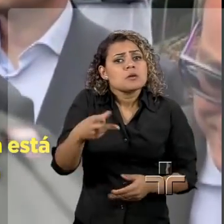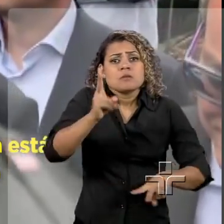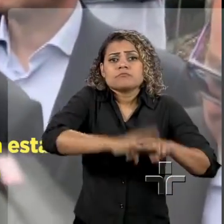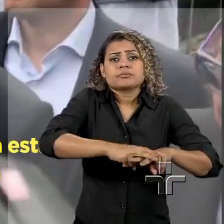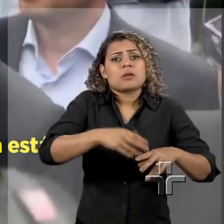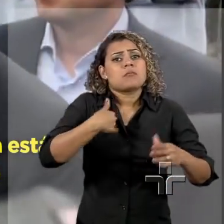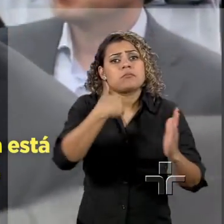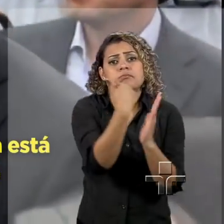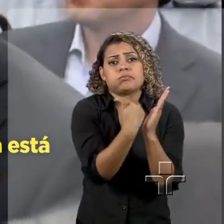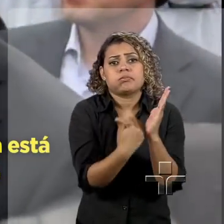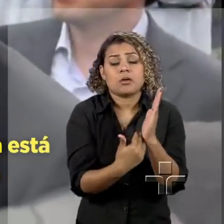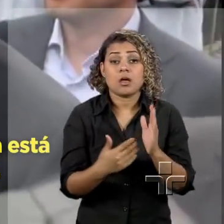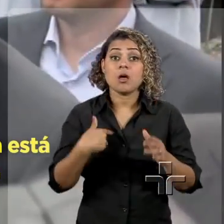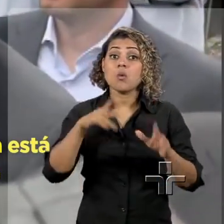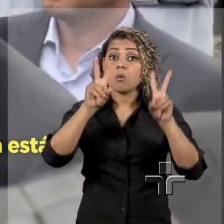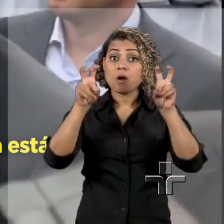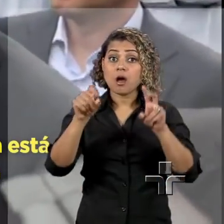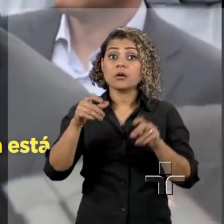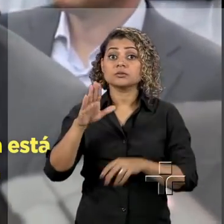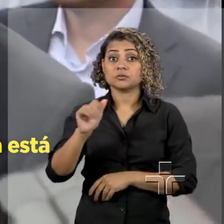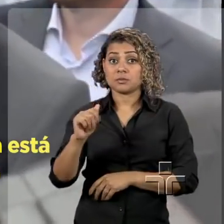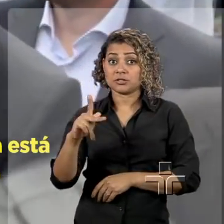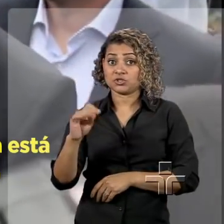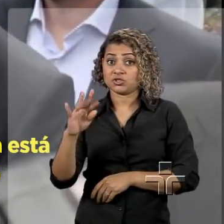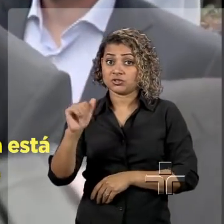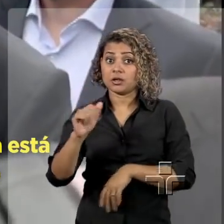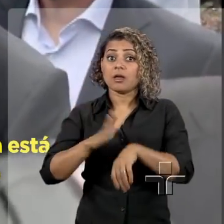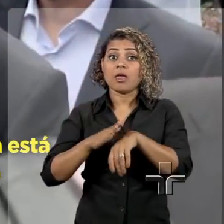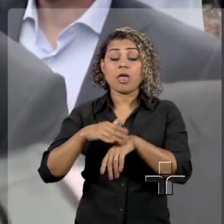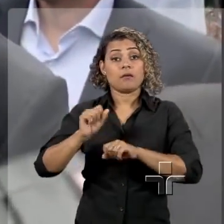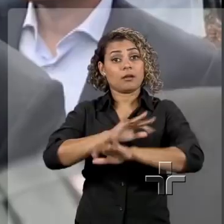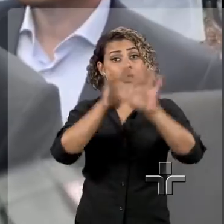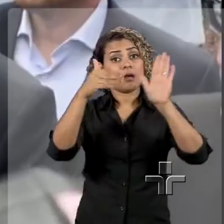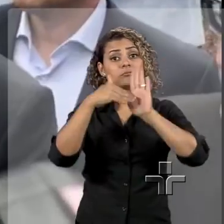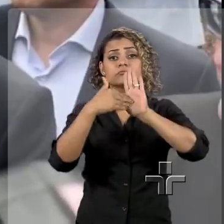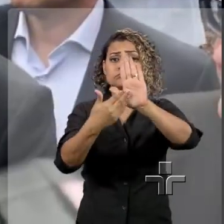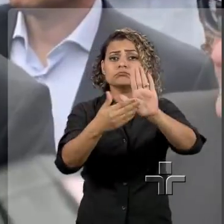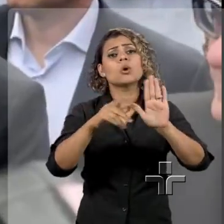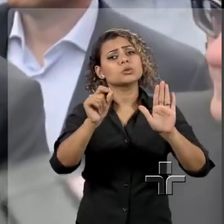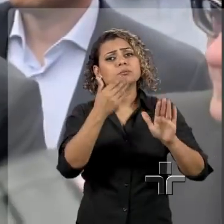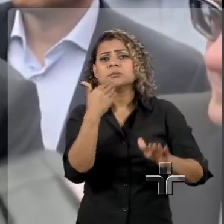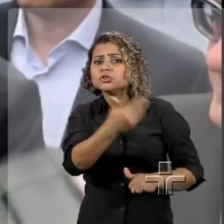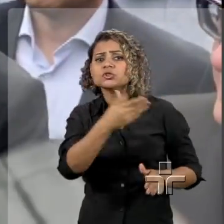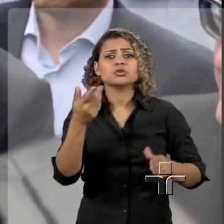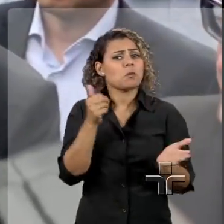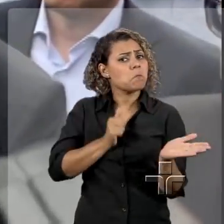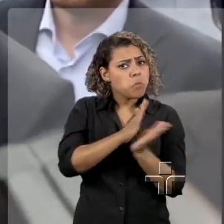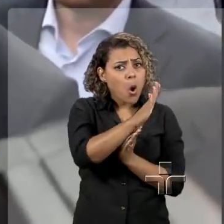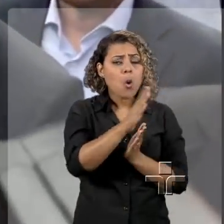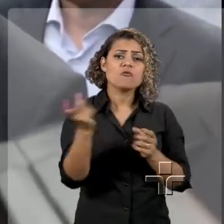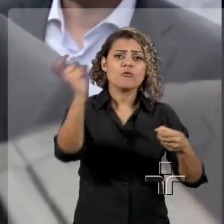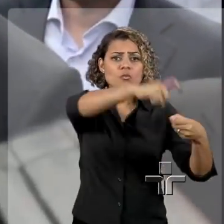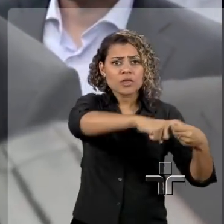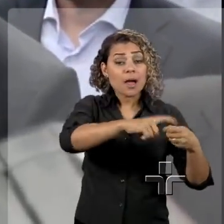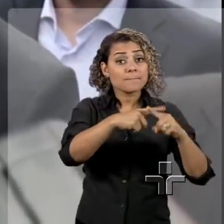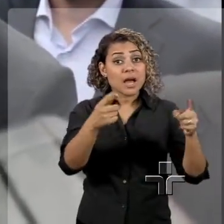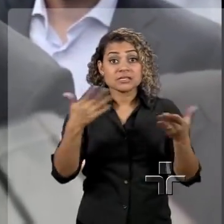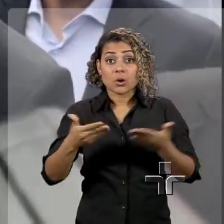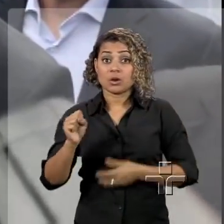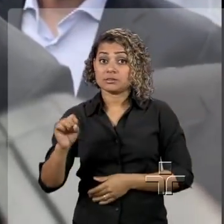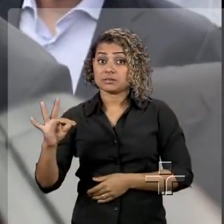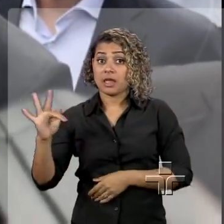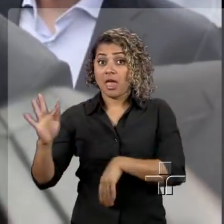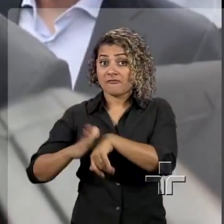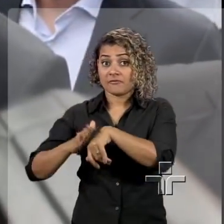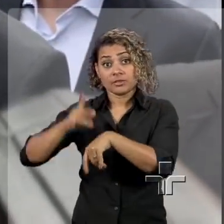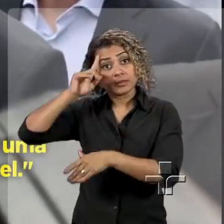muito claro. A Itália está pedindo a extradição do Battisti, o caso agora é discutido em frente do Supremo